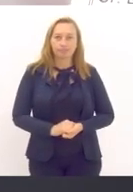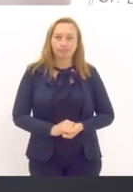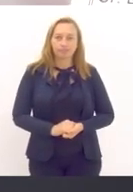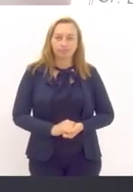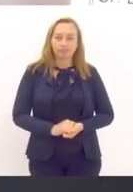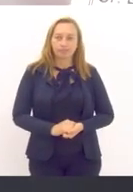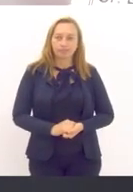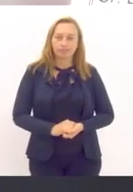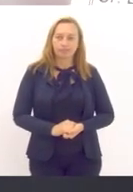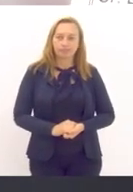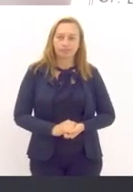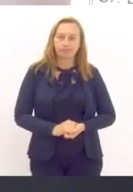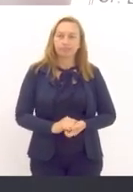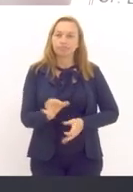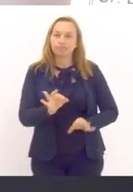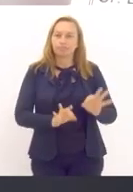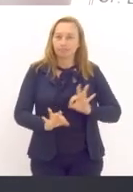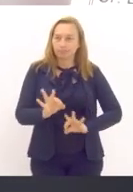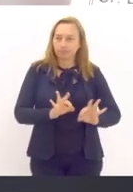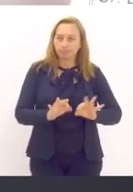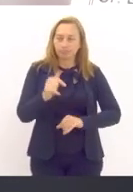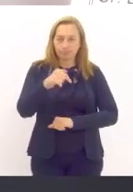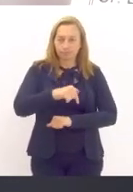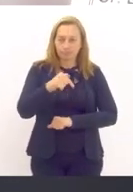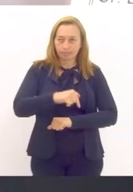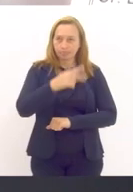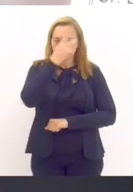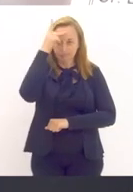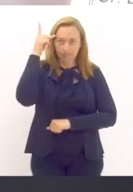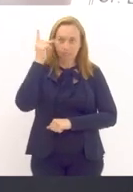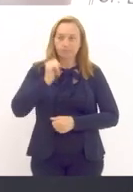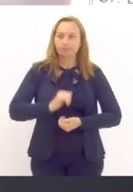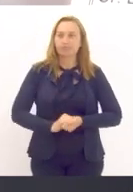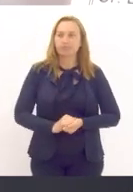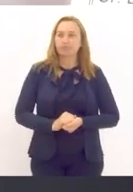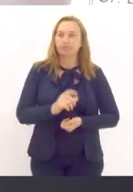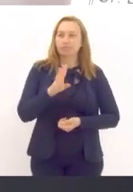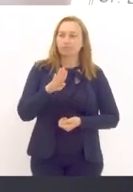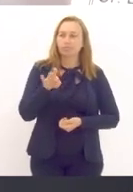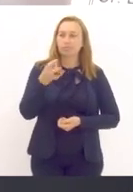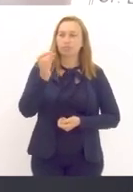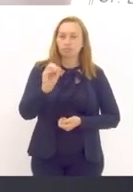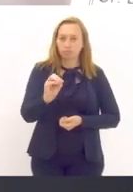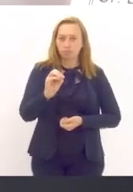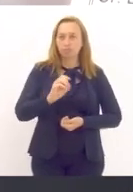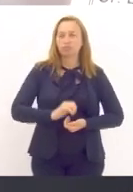da Secretaria de Planejamento aqui, na pessoa do Bruno Schettini,